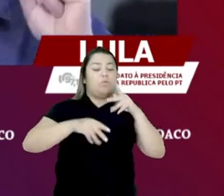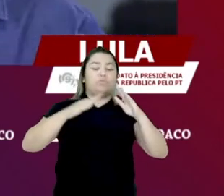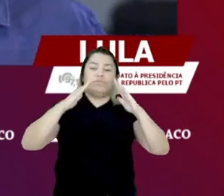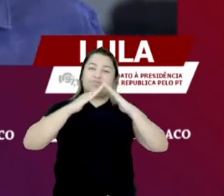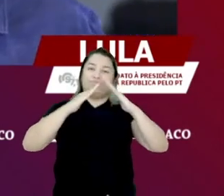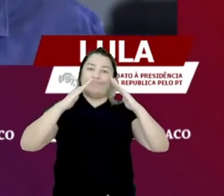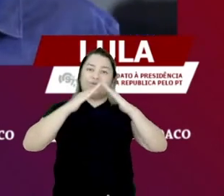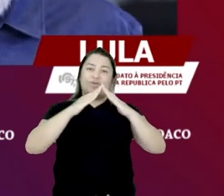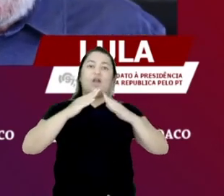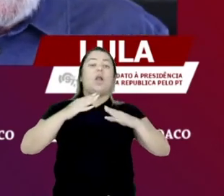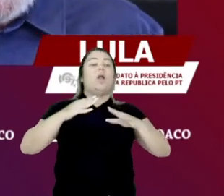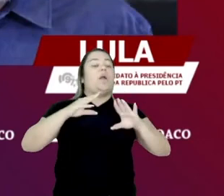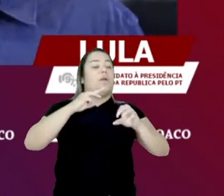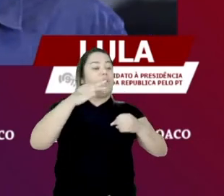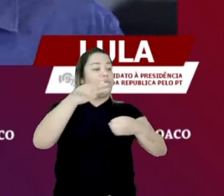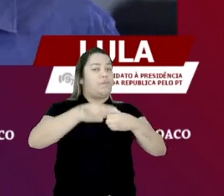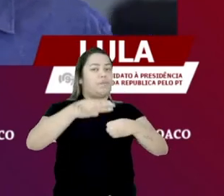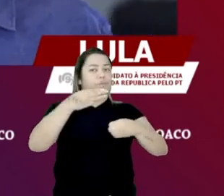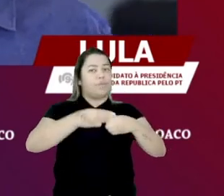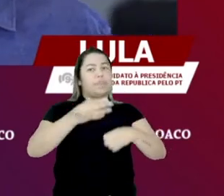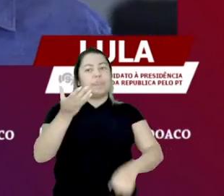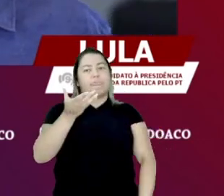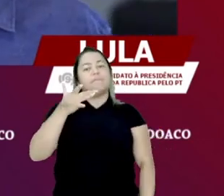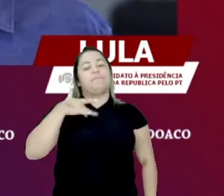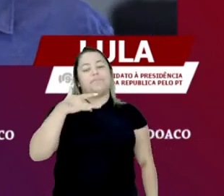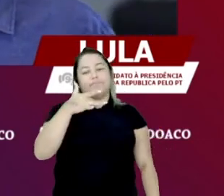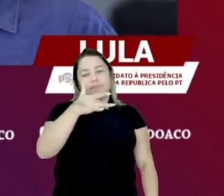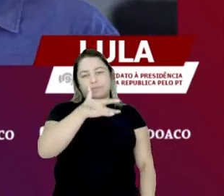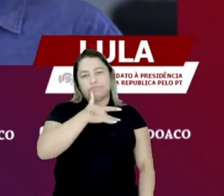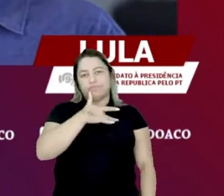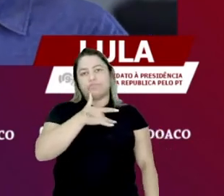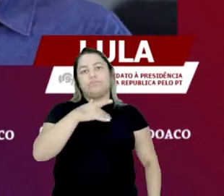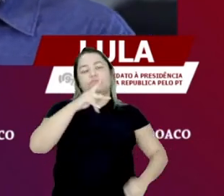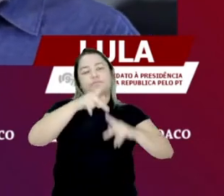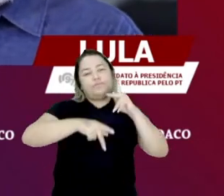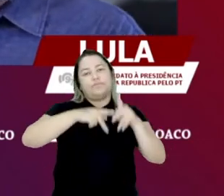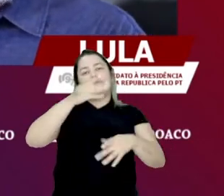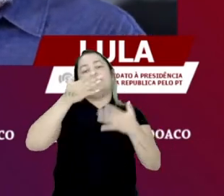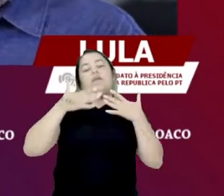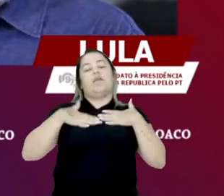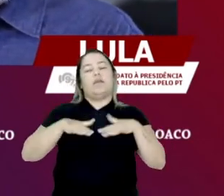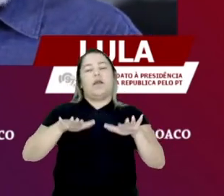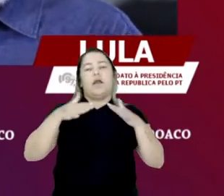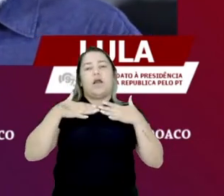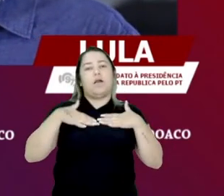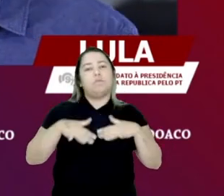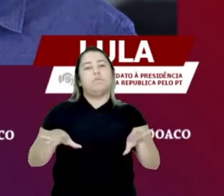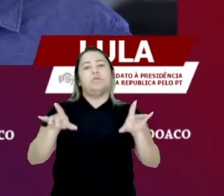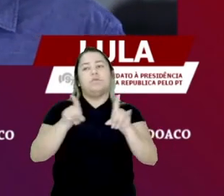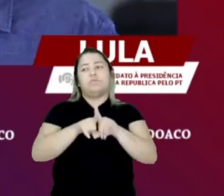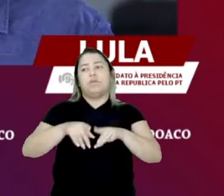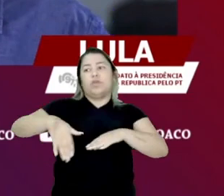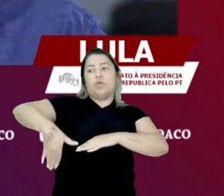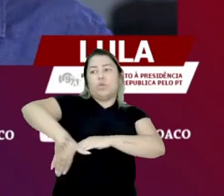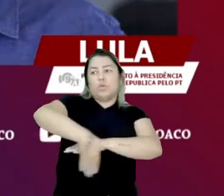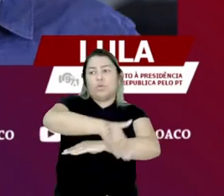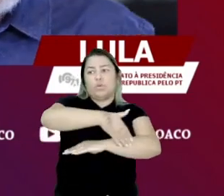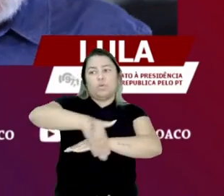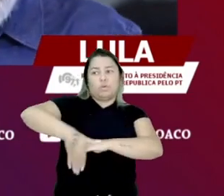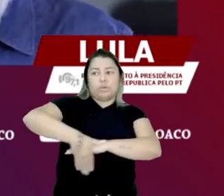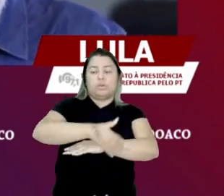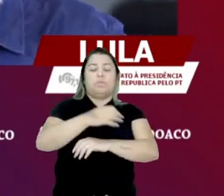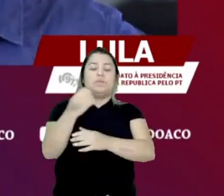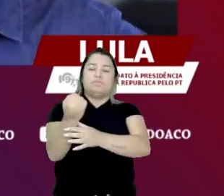quer luz elétrica, ou seja, é lá que acontecem as coisas. Lula. E esses municípios vão ser mais empobrecidos. Quando, na verdade, todo